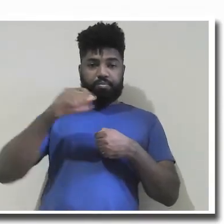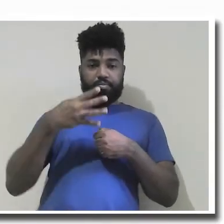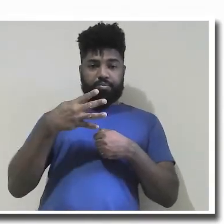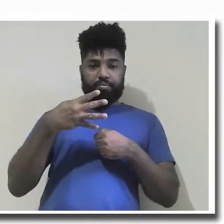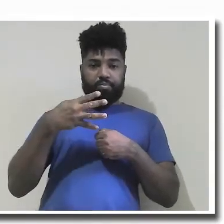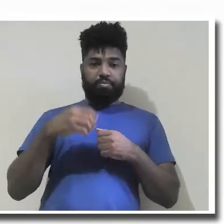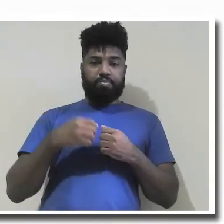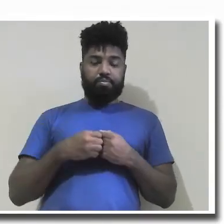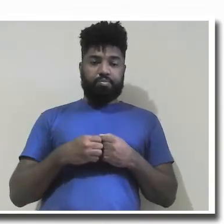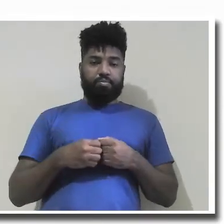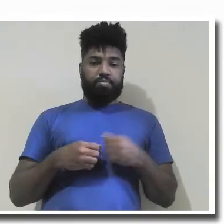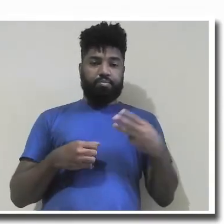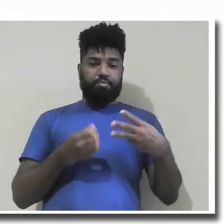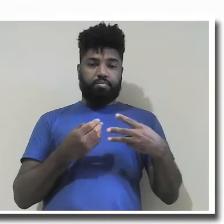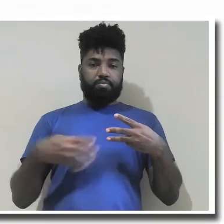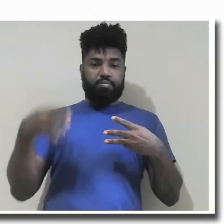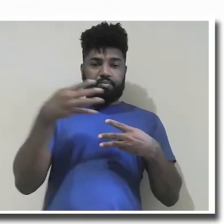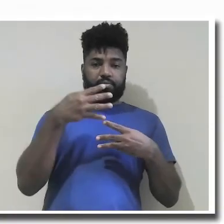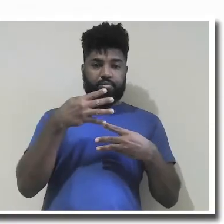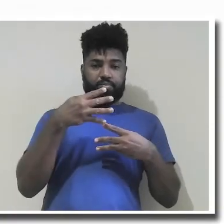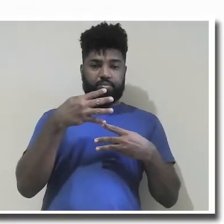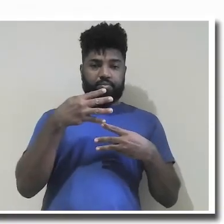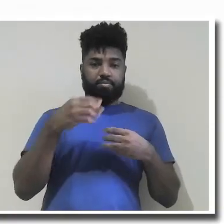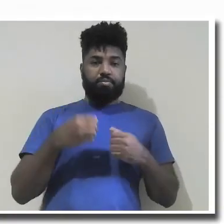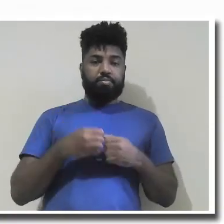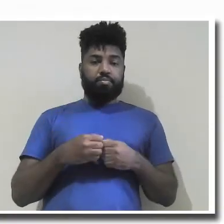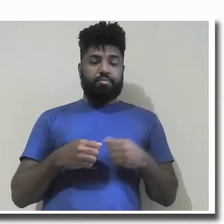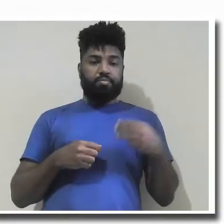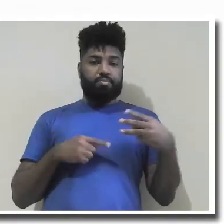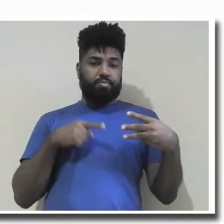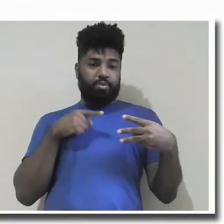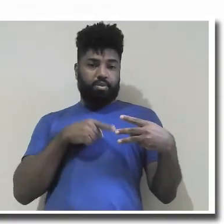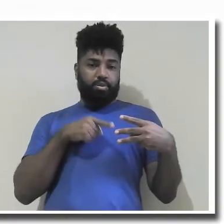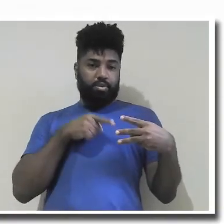elevado a 4 é o 3